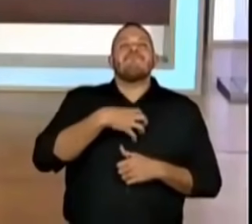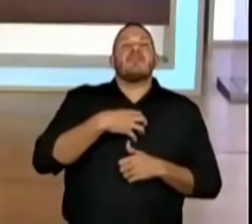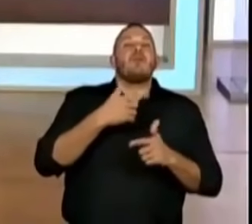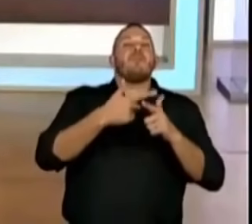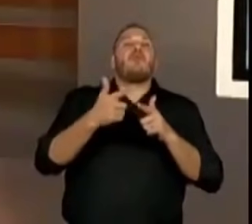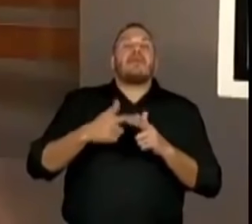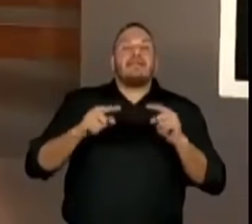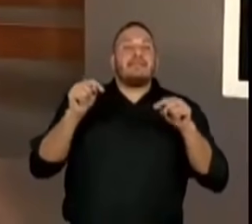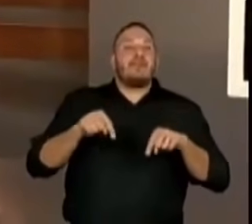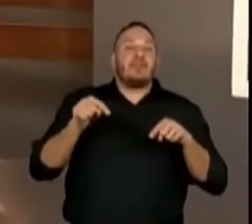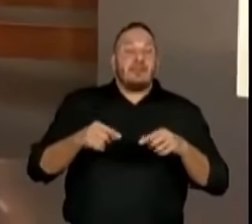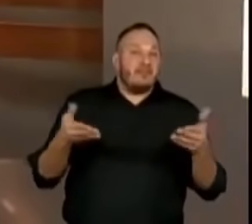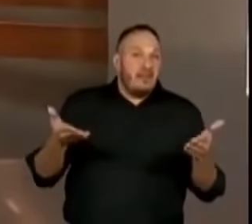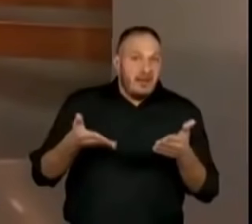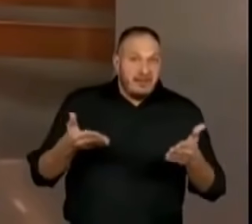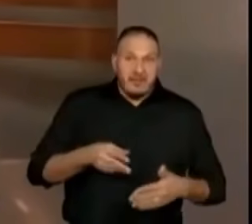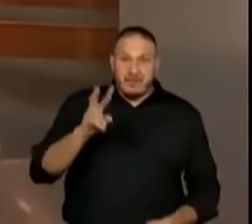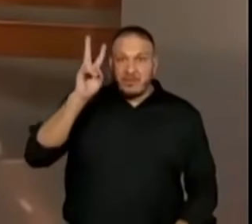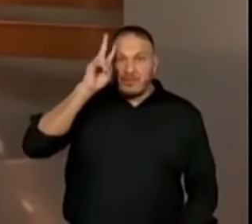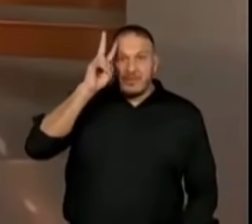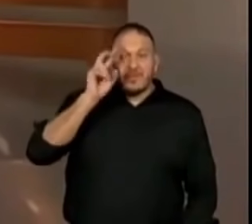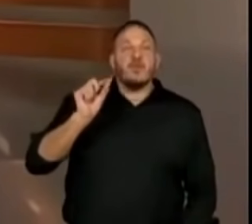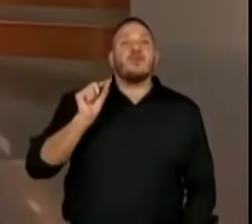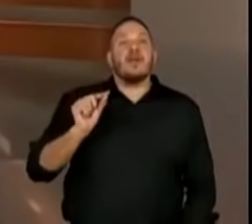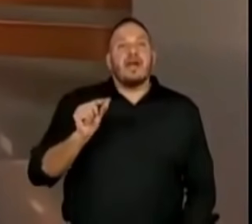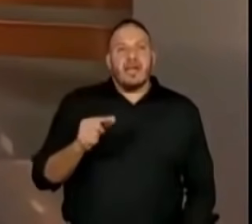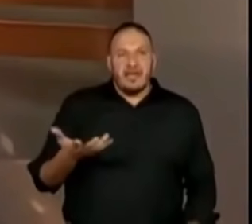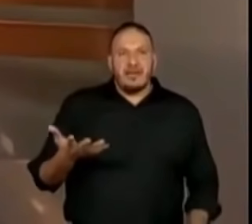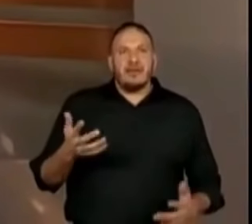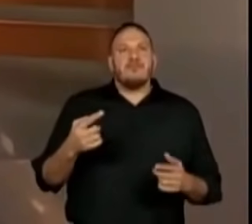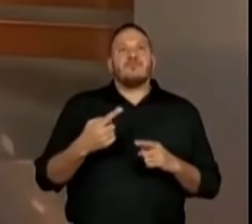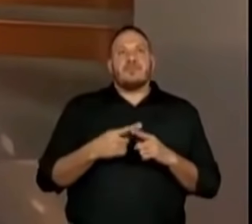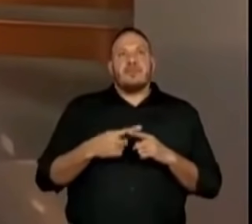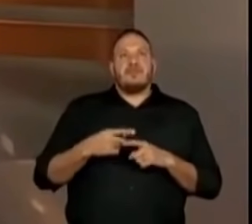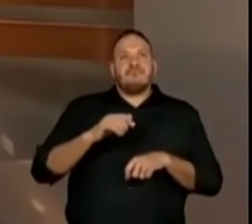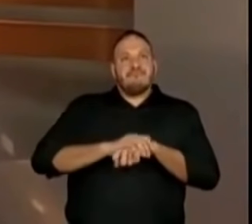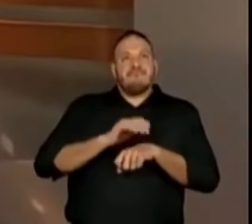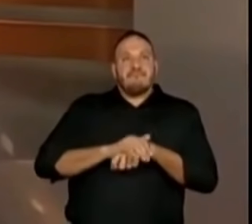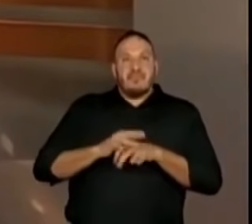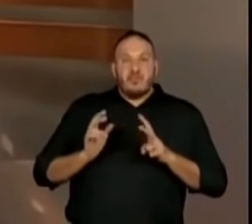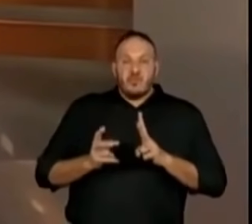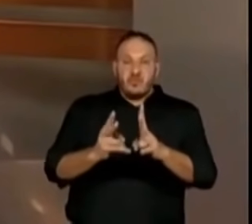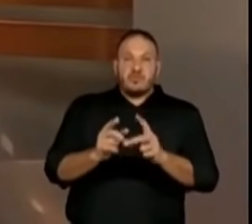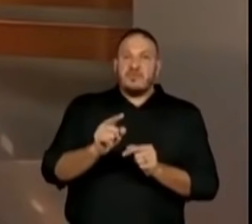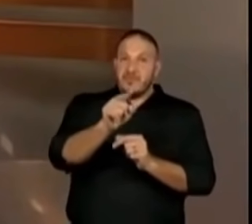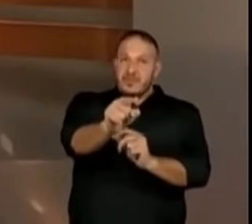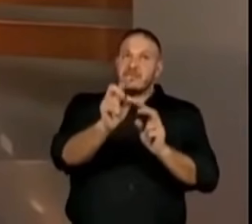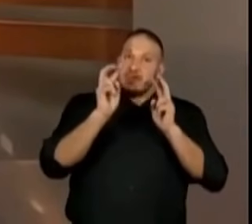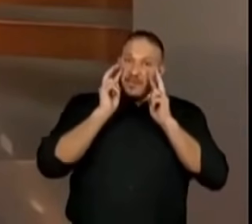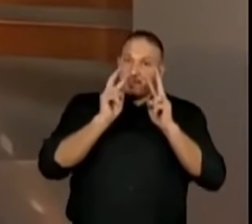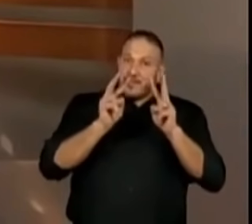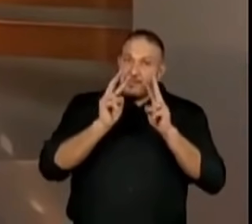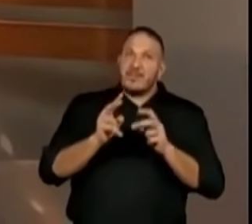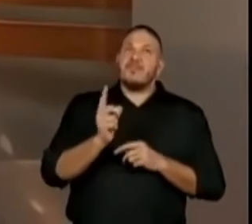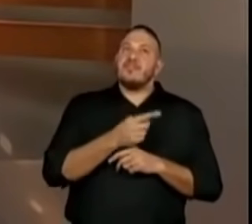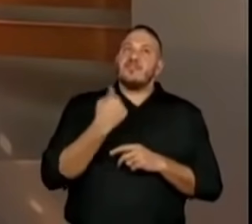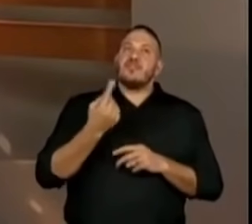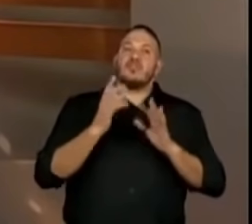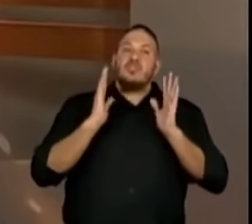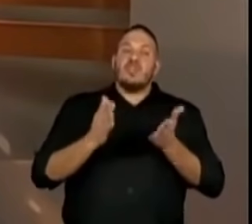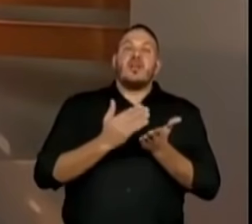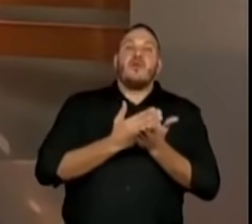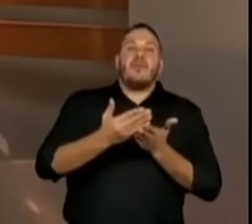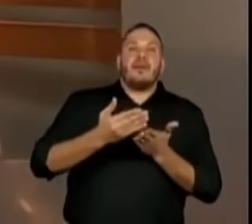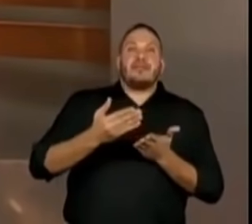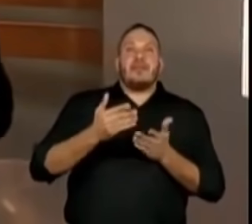desta segunda-feira, ok? Porque é uma continuação. Tanto que vocês vão perceber que a gente já começa com a